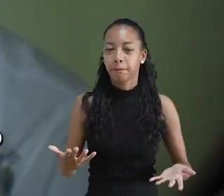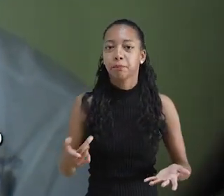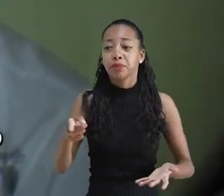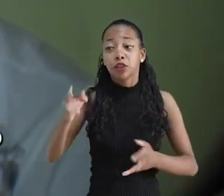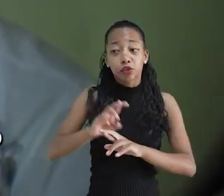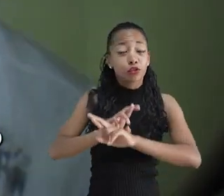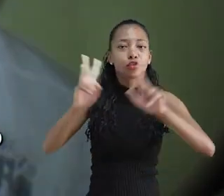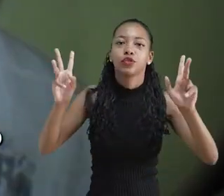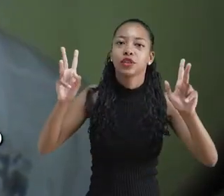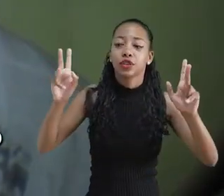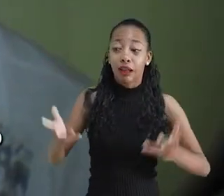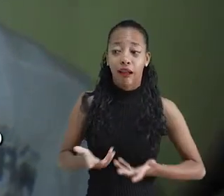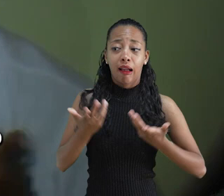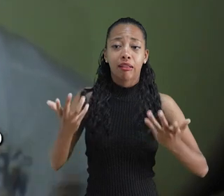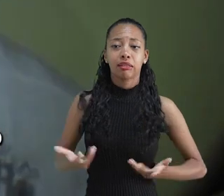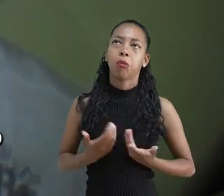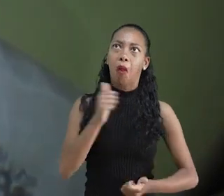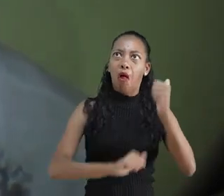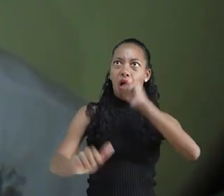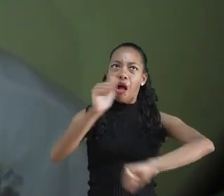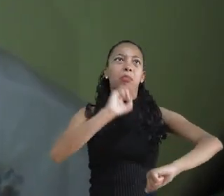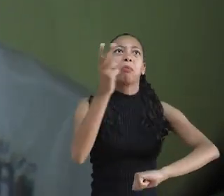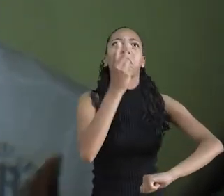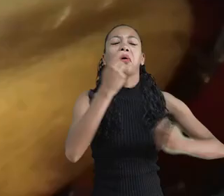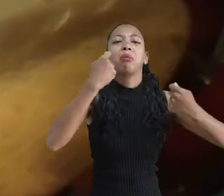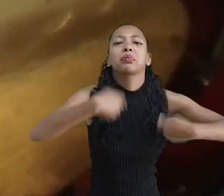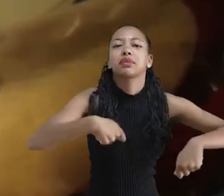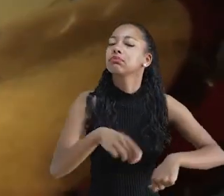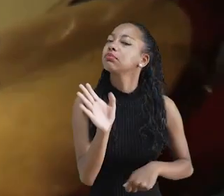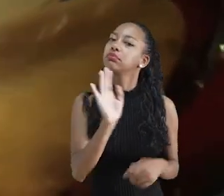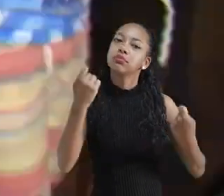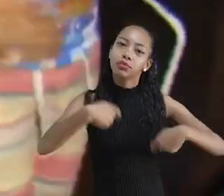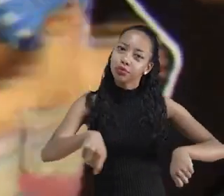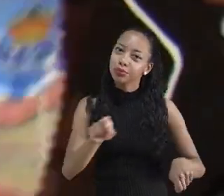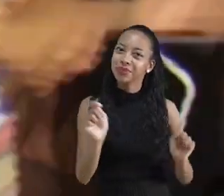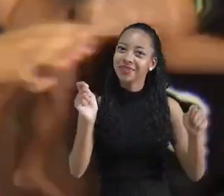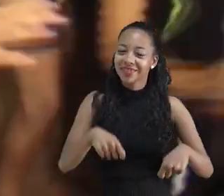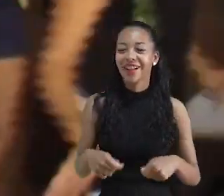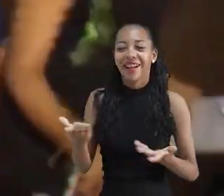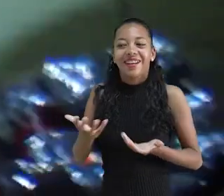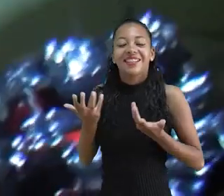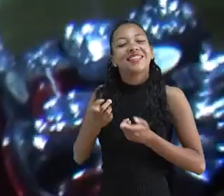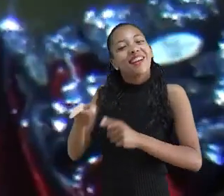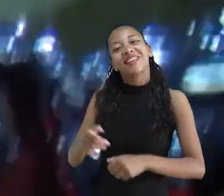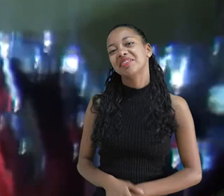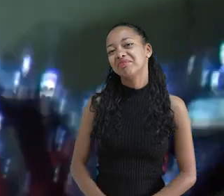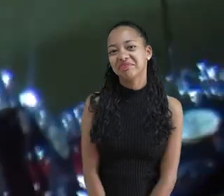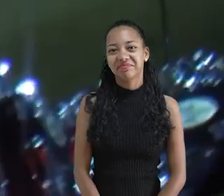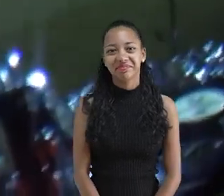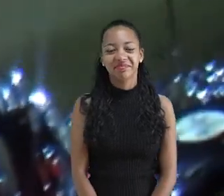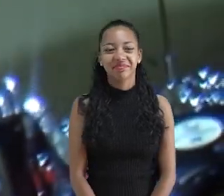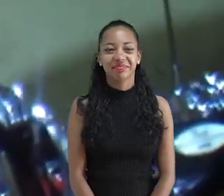diferenciado em relação ao que é ser alegre a O que é brincar com alegria né na presença do Senhor